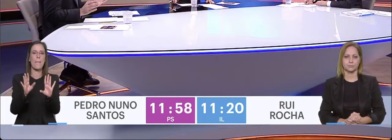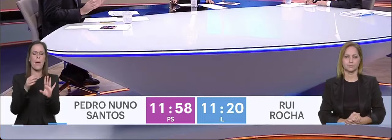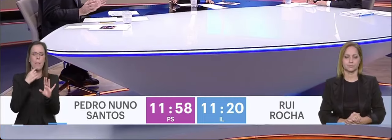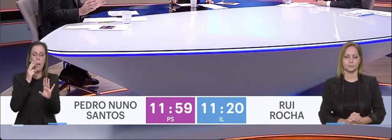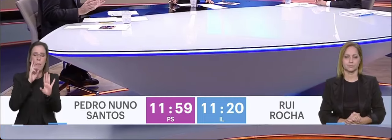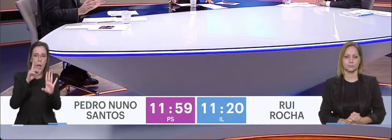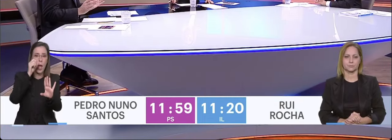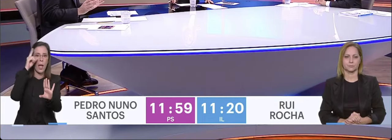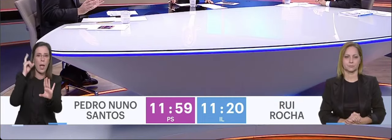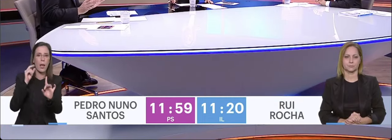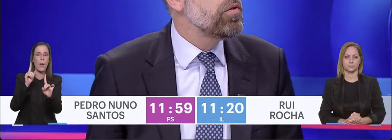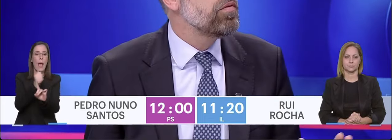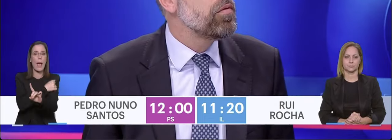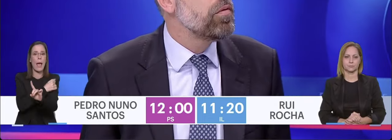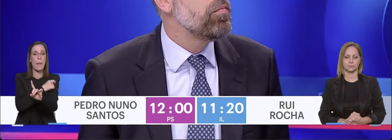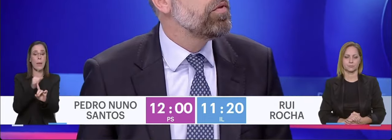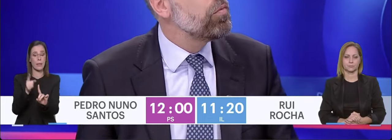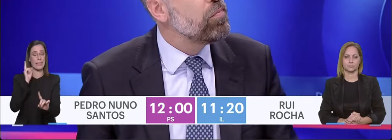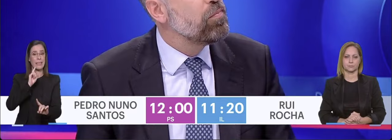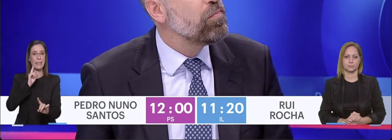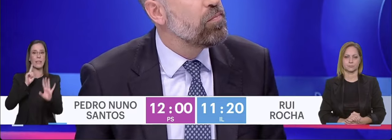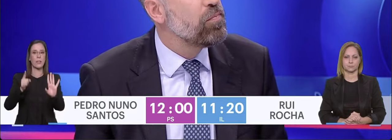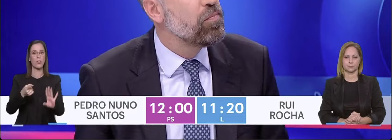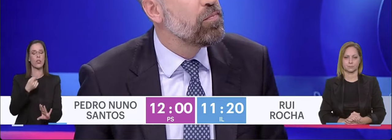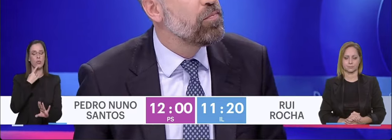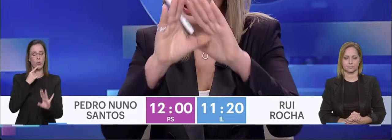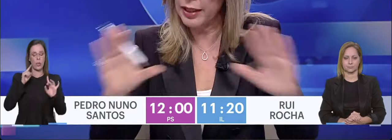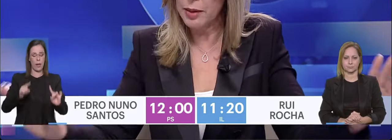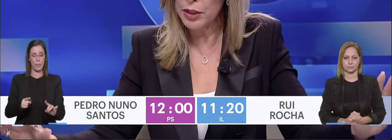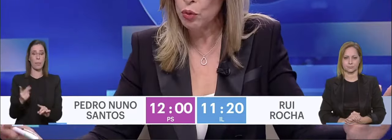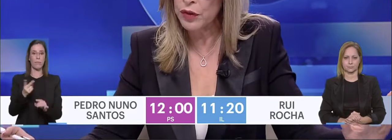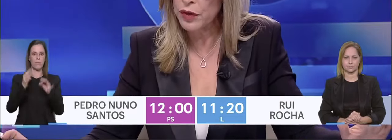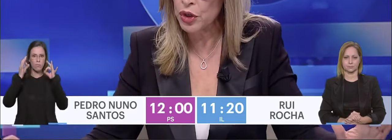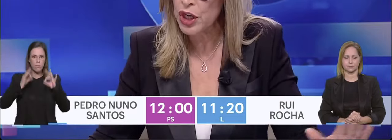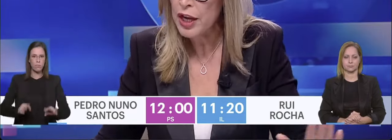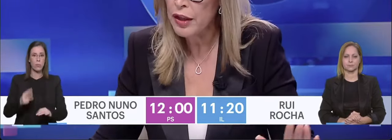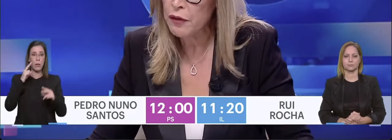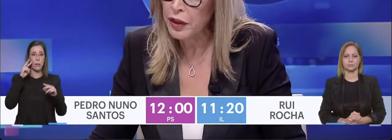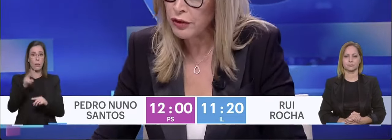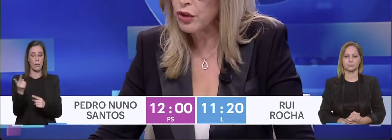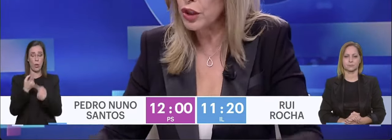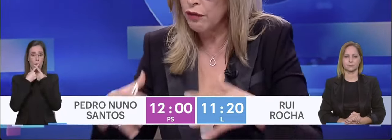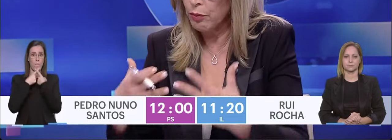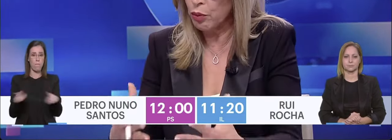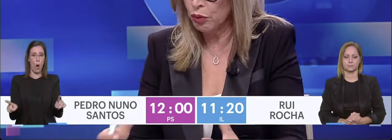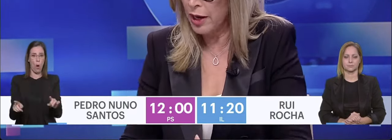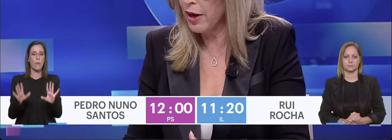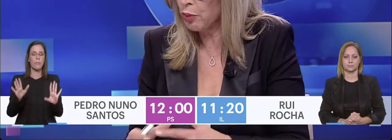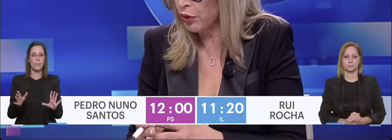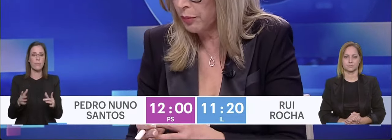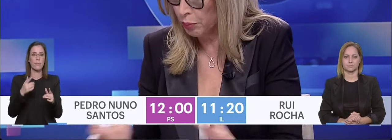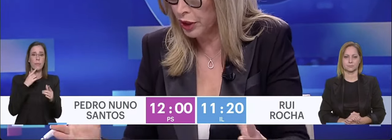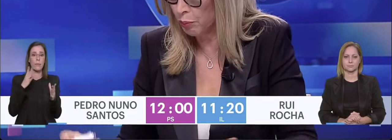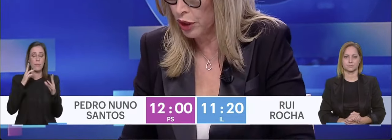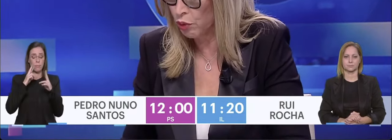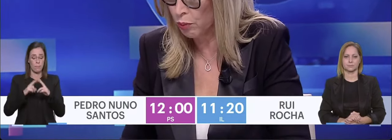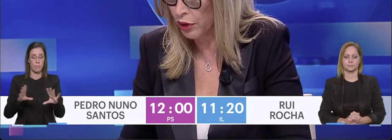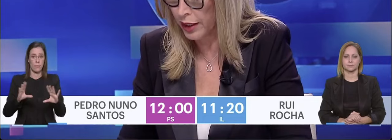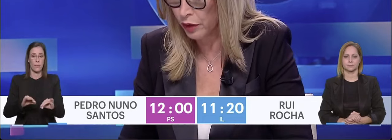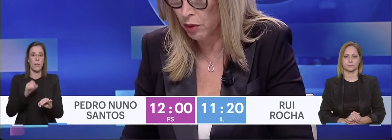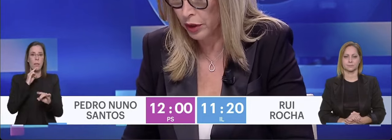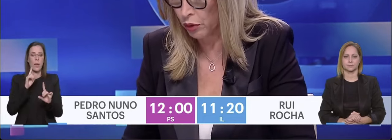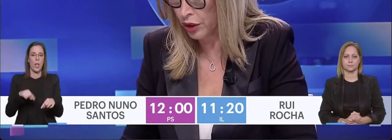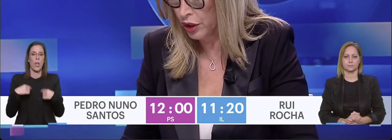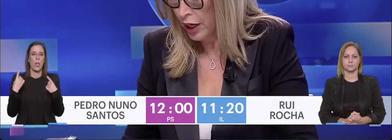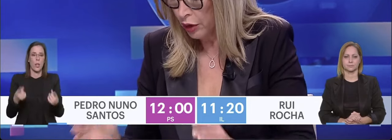convosco que é a habitação e que é muito importante e Já percebemos que aqui tem claramente duas visões diferentes não Vamos explorar mais porque poderão